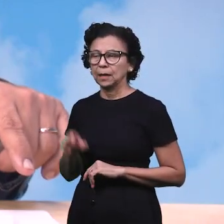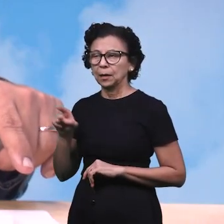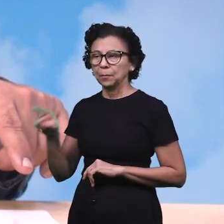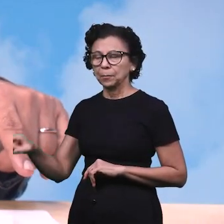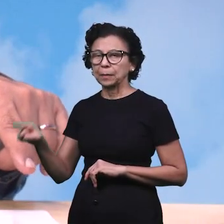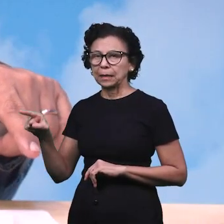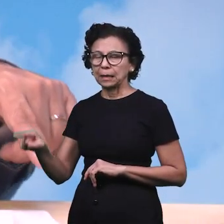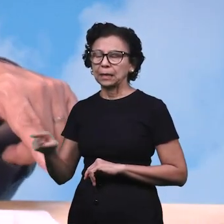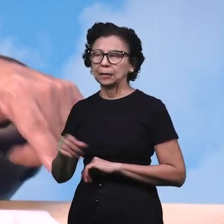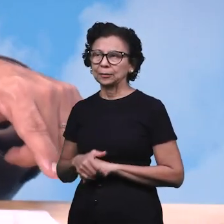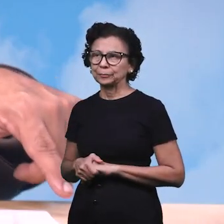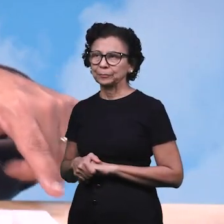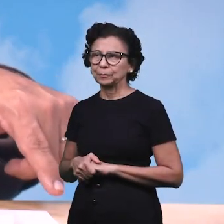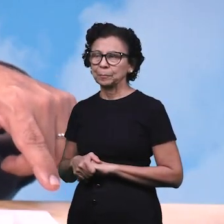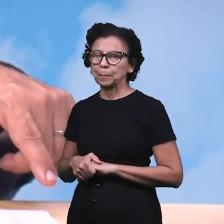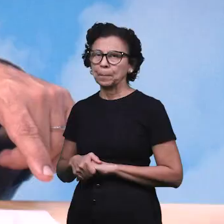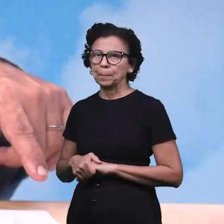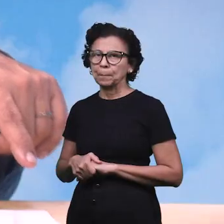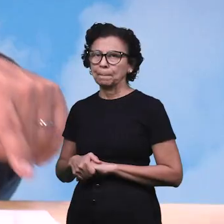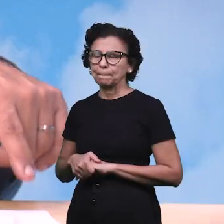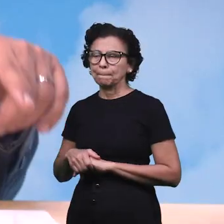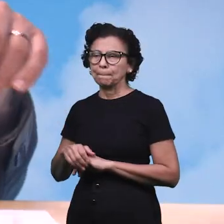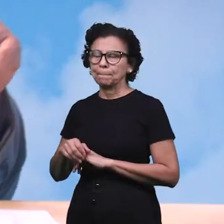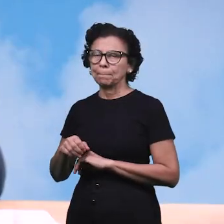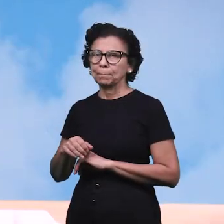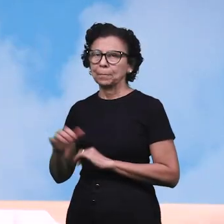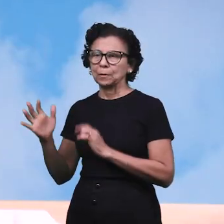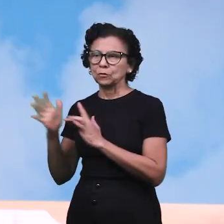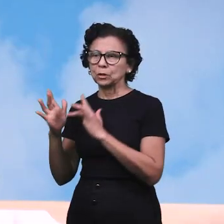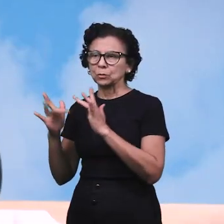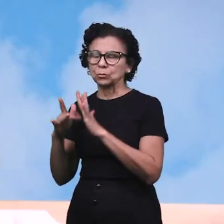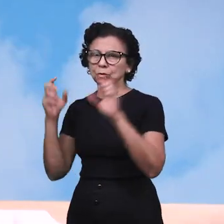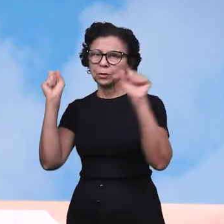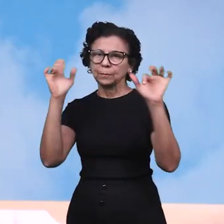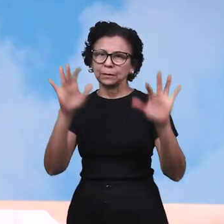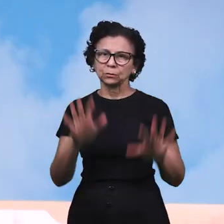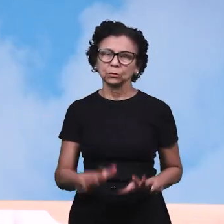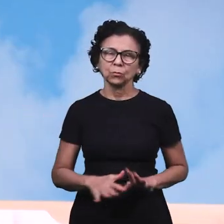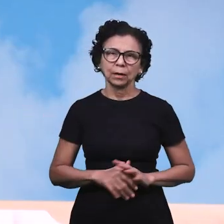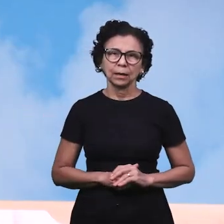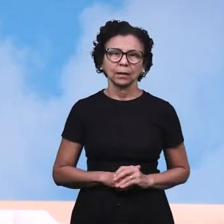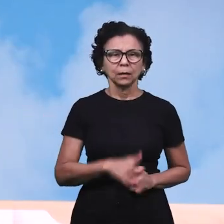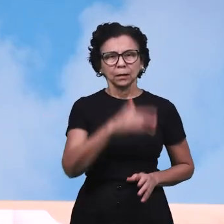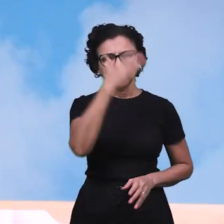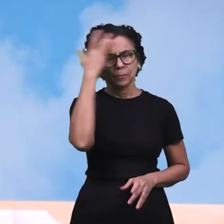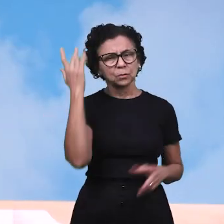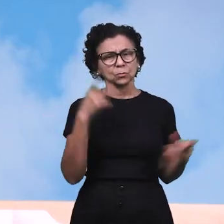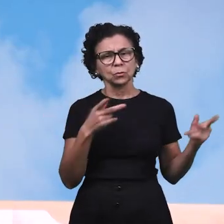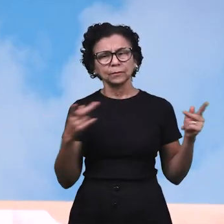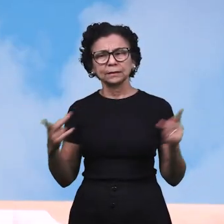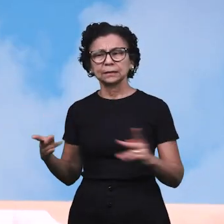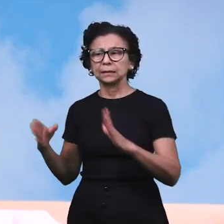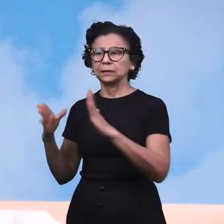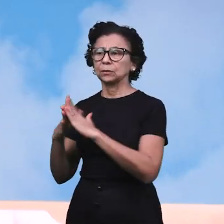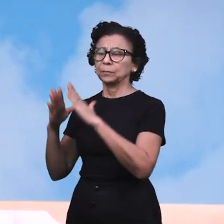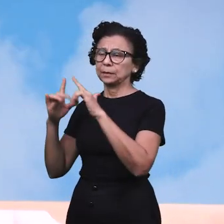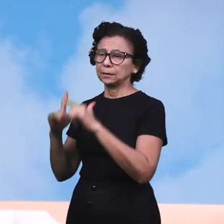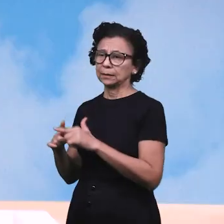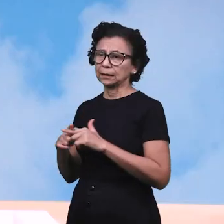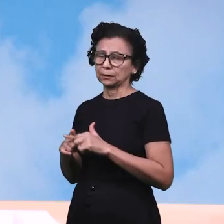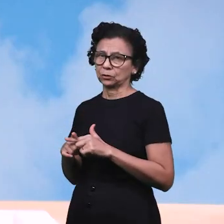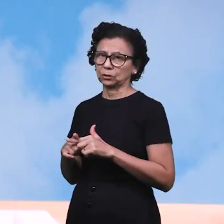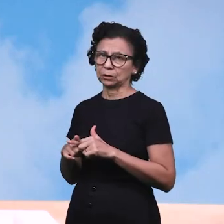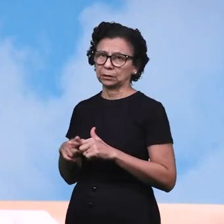alimento. A igreja tem alimento para o faminto. O faminto quer chegar numa igreja que funciona como corpo.